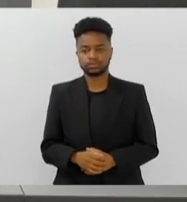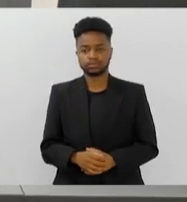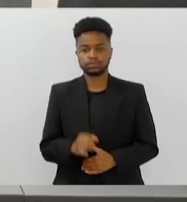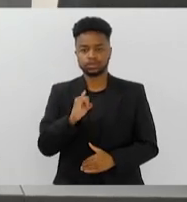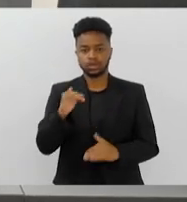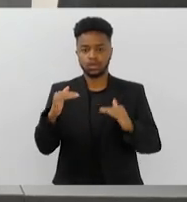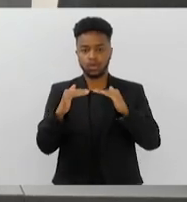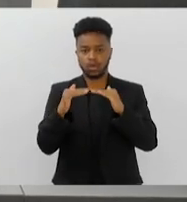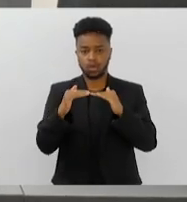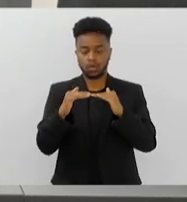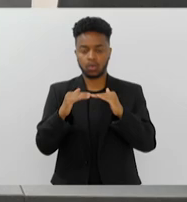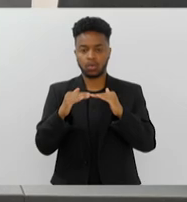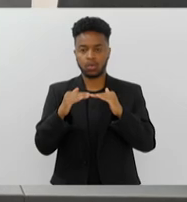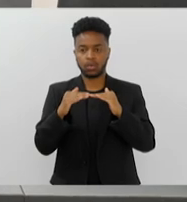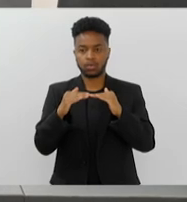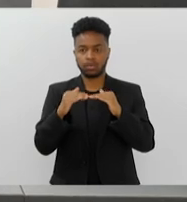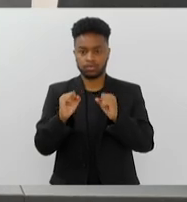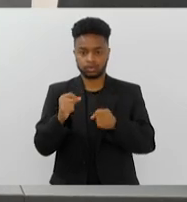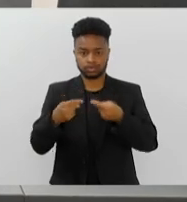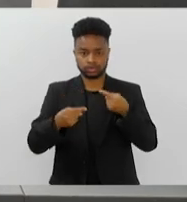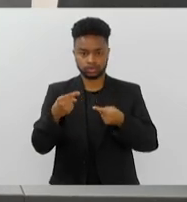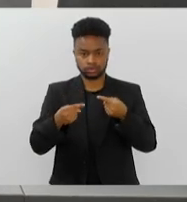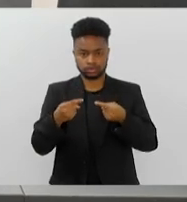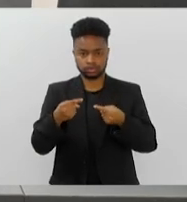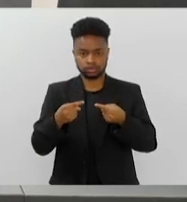Senhores que aprovam, em discussão,